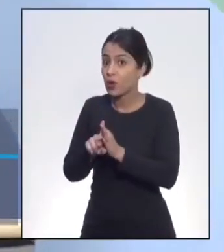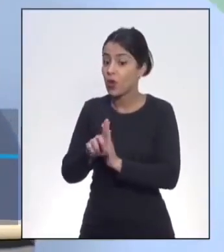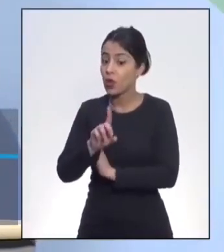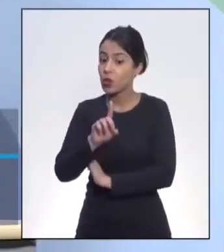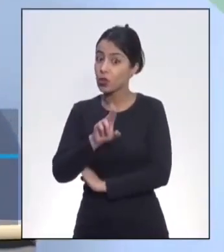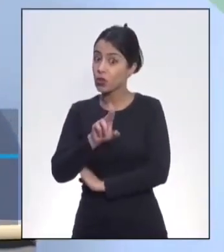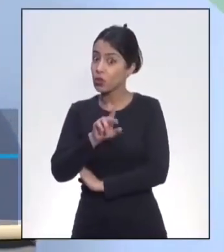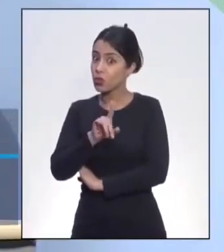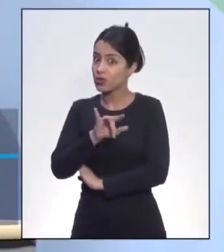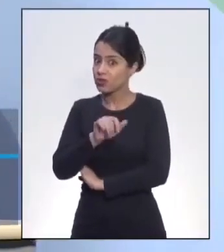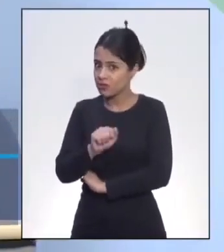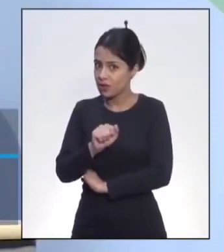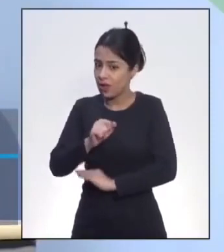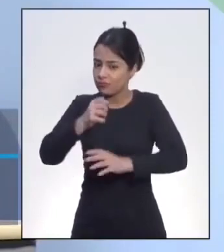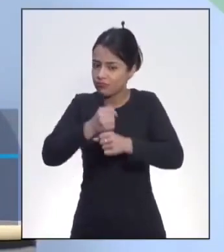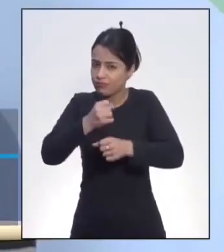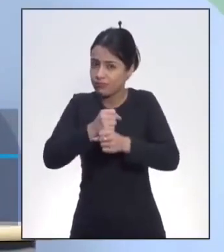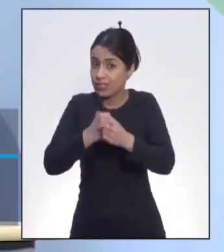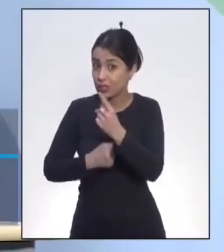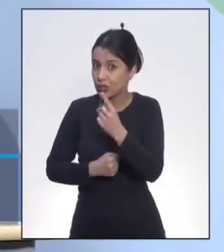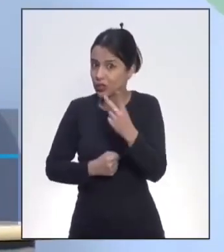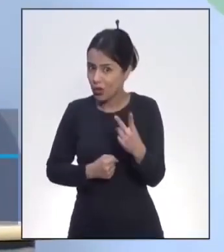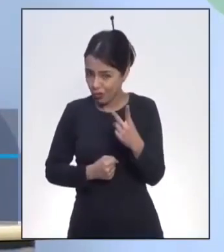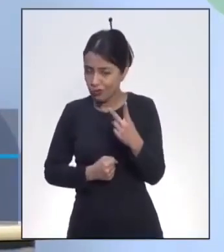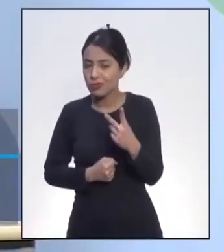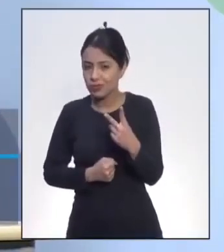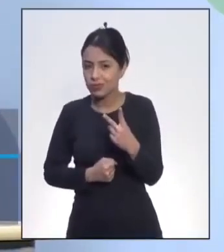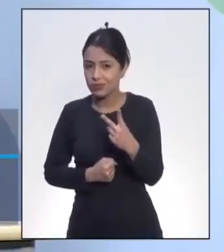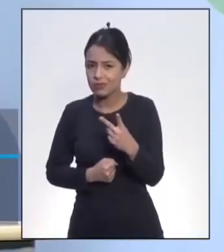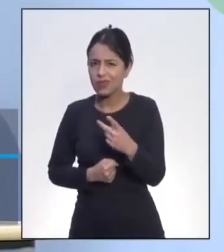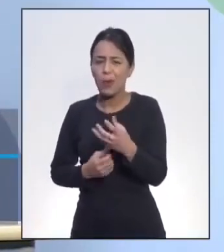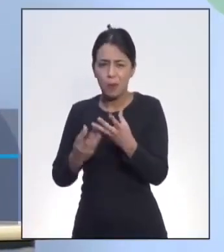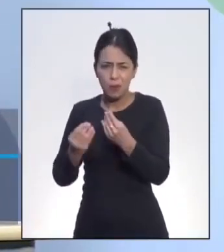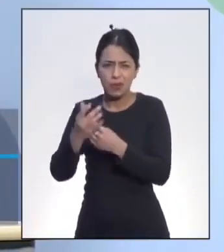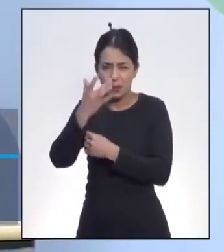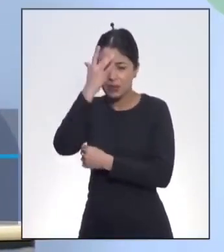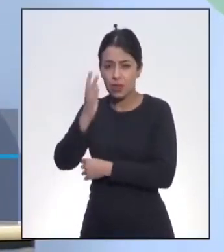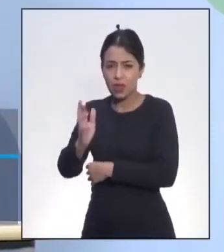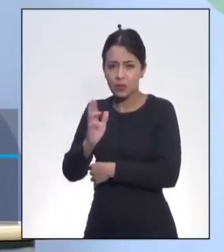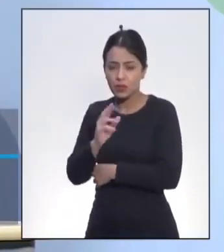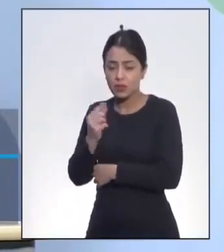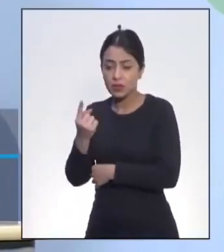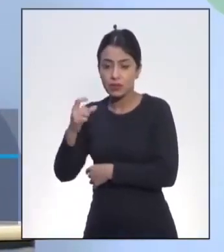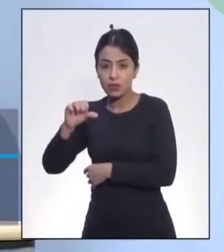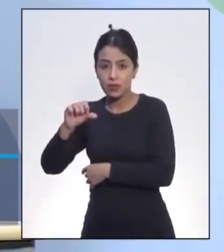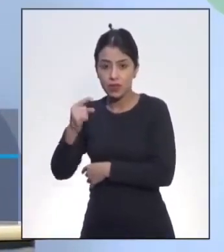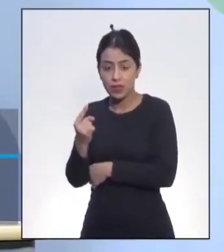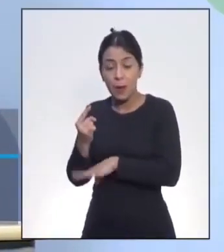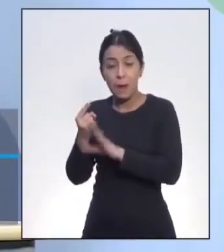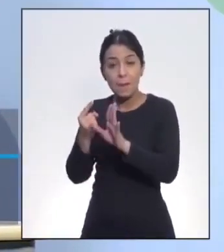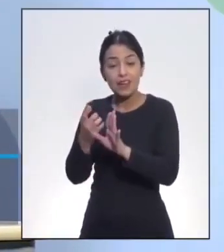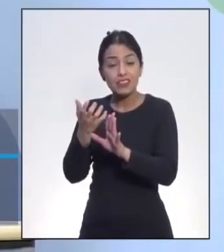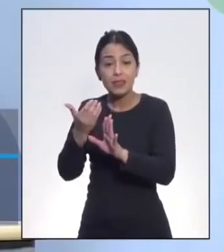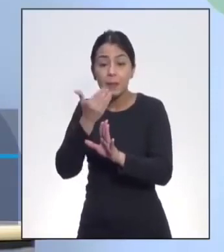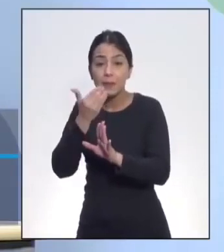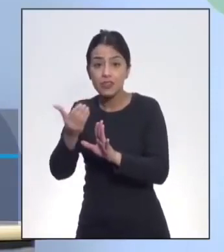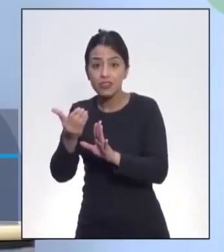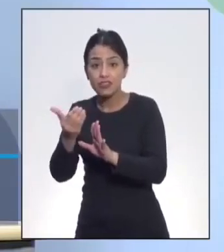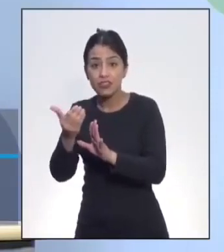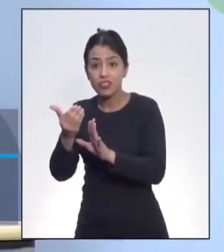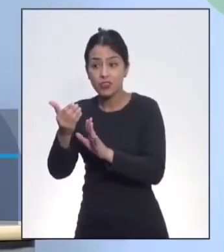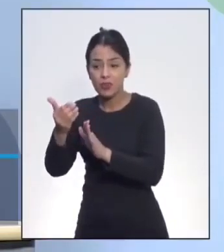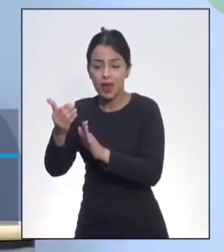Certo? Tudo bem? Então, várias pessoas colocaram aqui 191 unidades. Mas a ideia era transformar essas 191 unidades